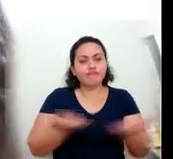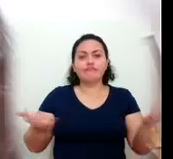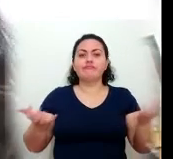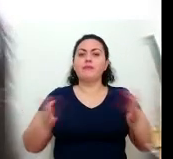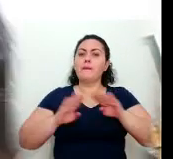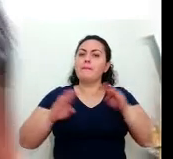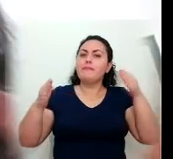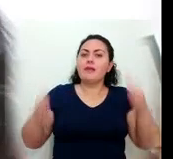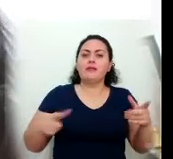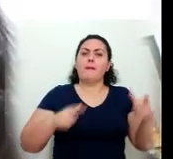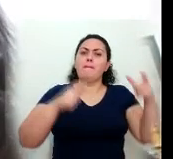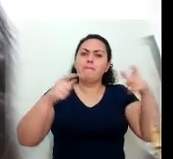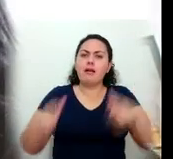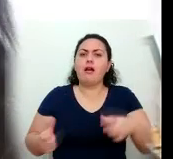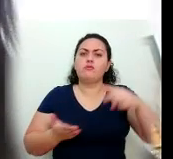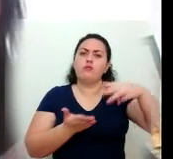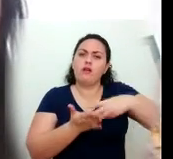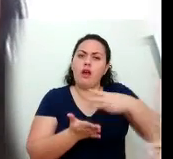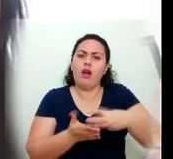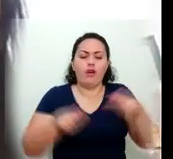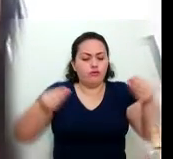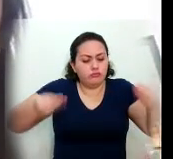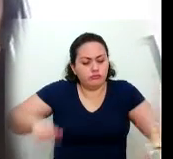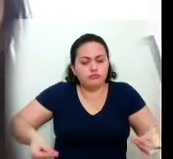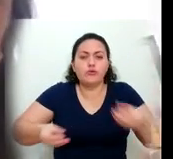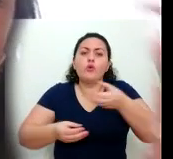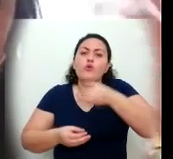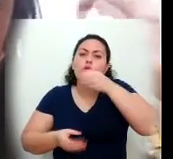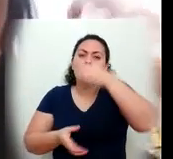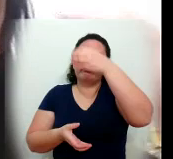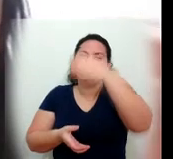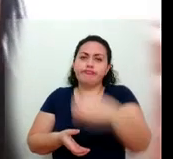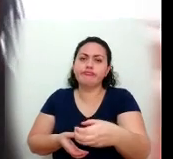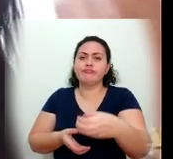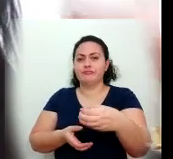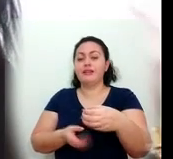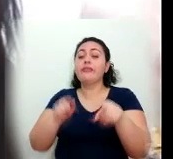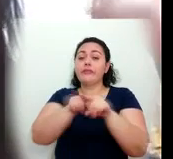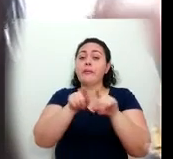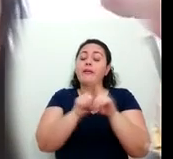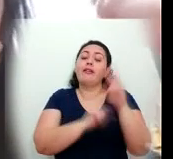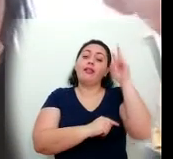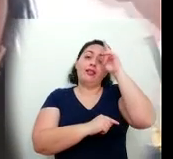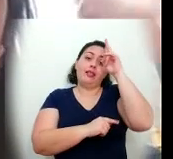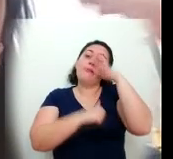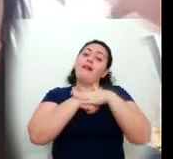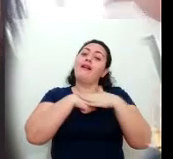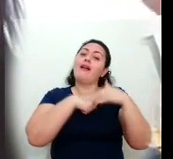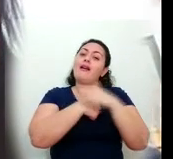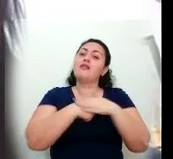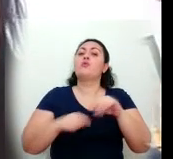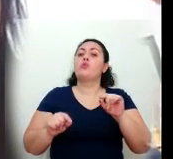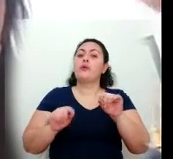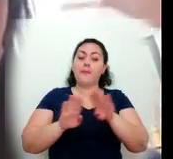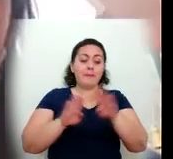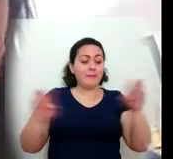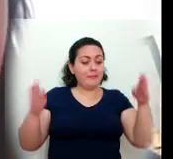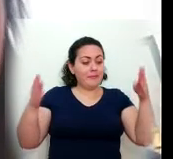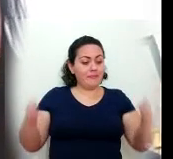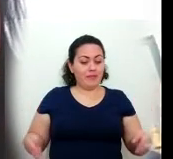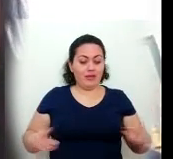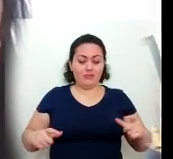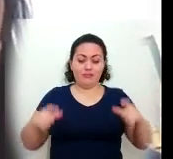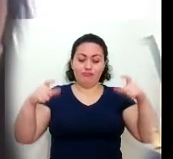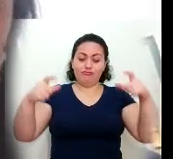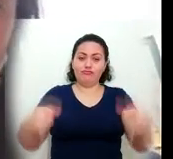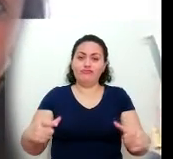Pratos, talheres e tudo mais, ele aí vem um pouco mais que é essa memória afetiva, assim, né? Dessa mesa posta, que é uma mesa que